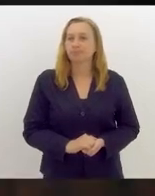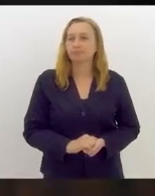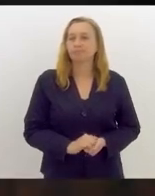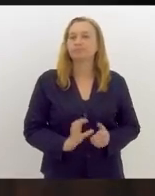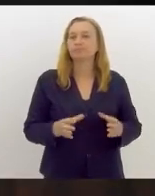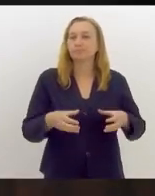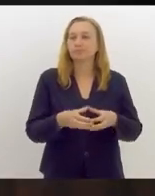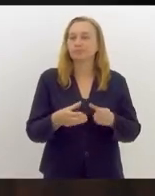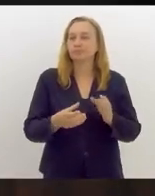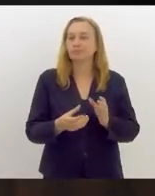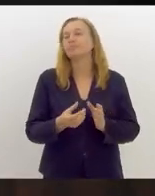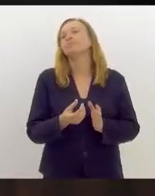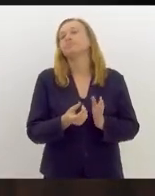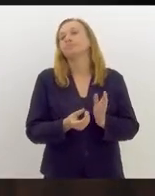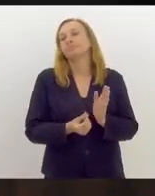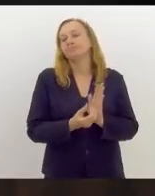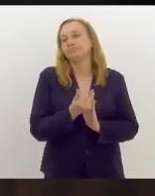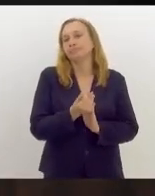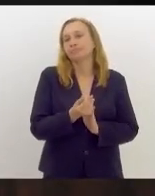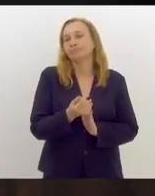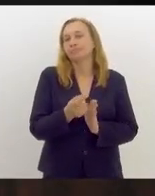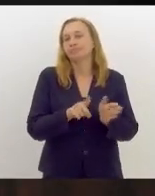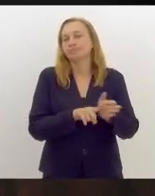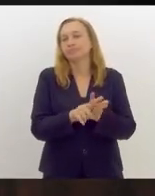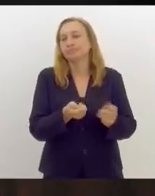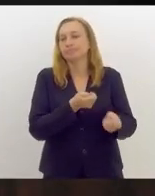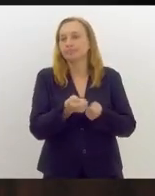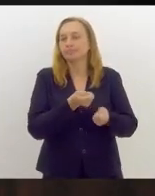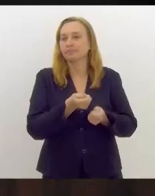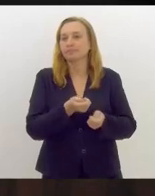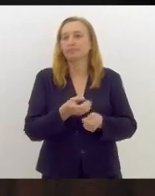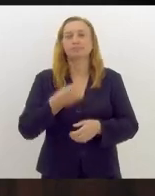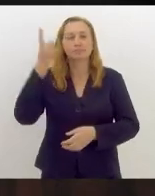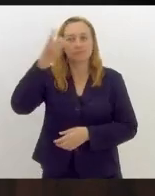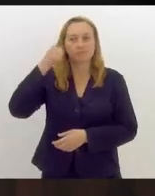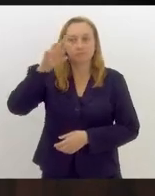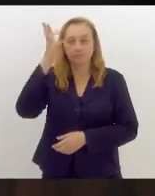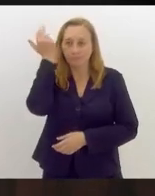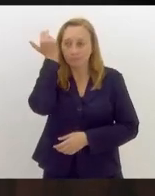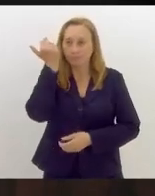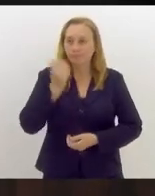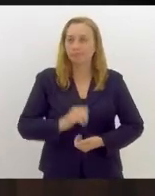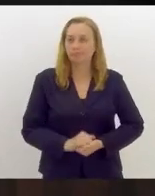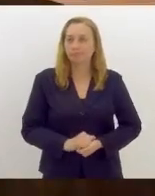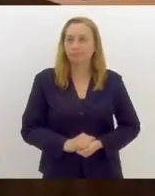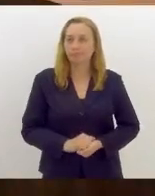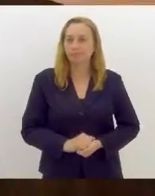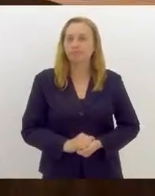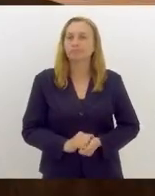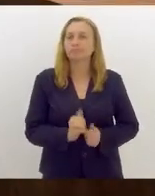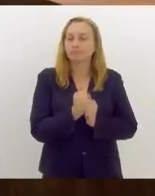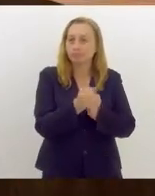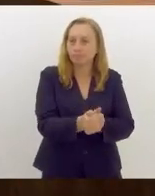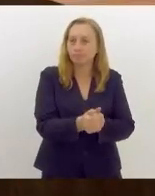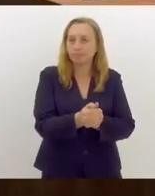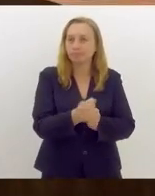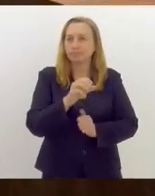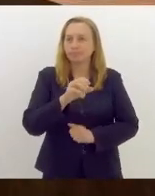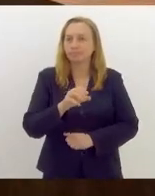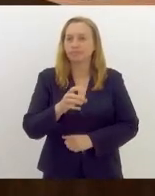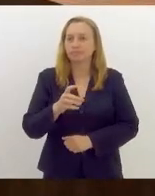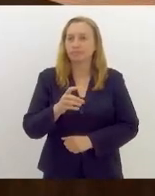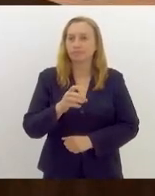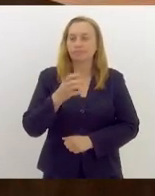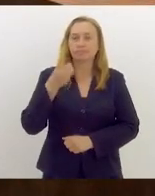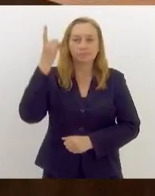pela comissão de orçamento financeiroização financeira e controle Deputado Eli o Marco Coelho acompanhe o parecido